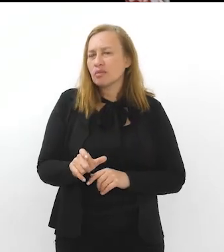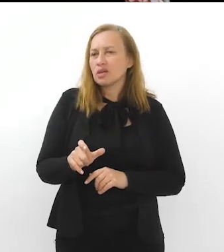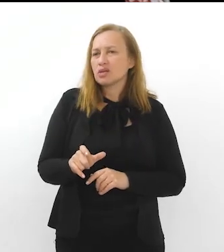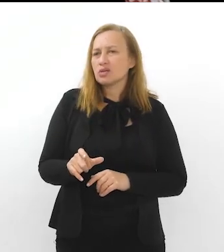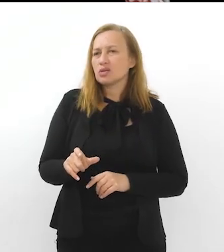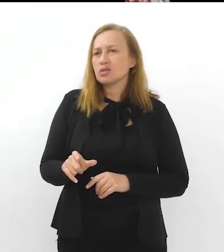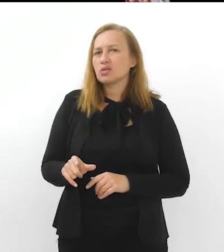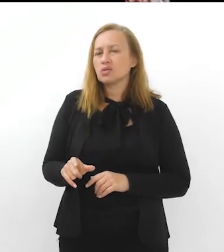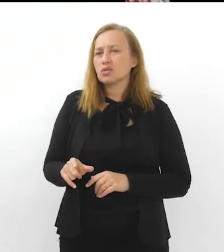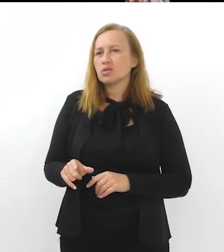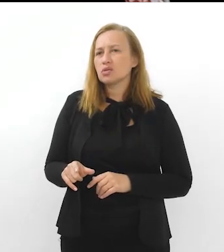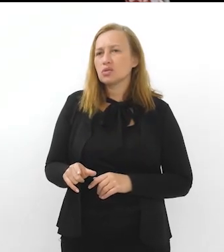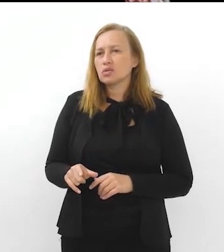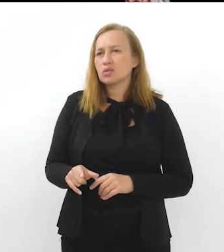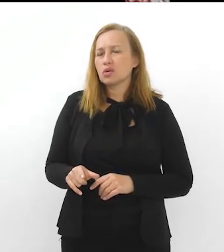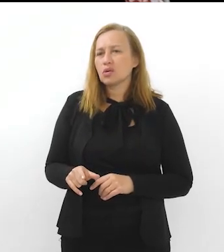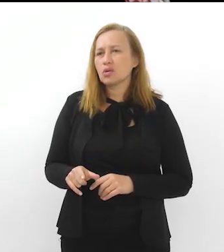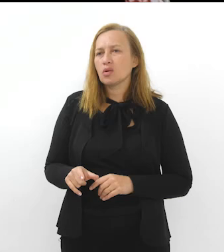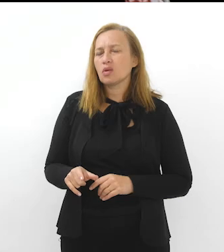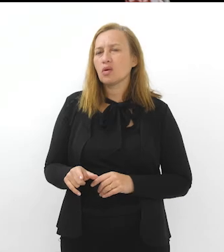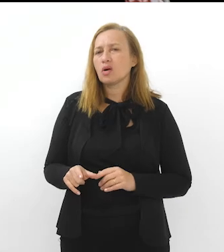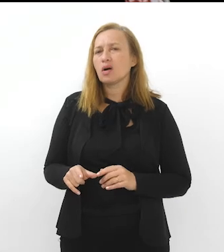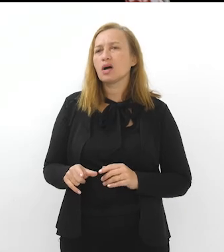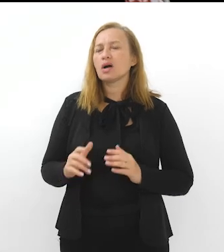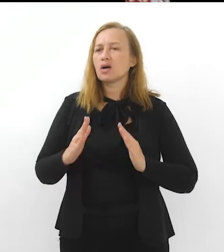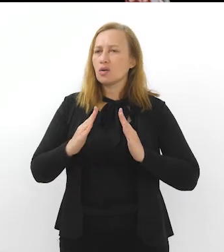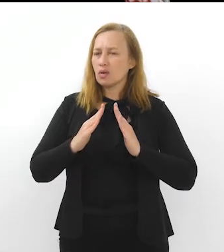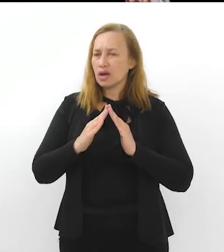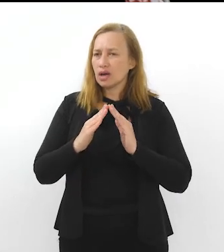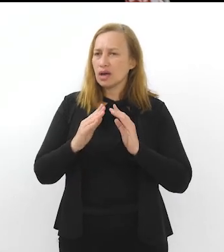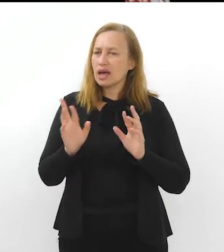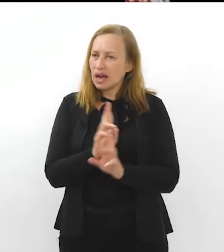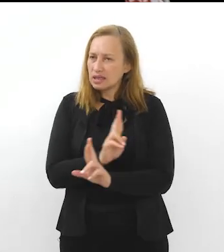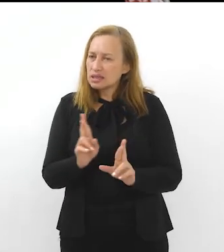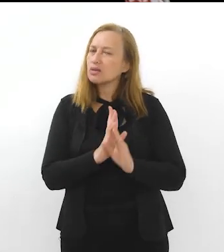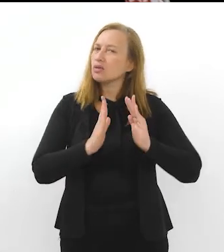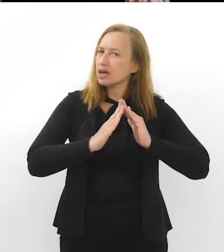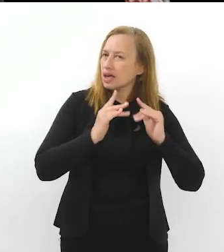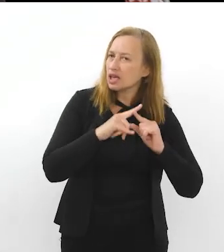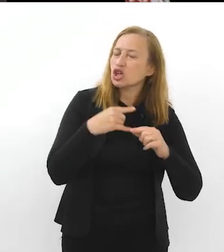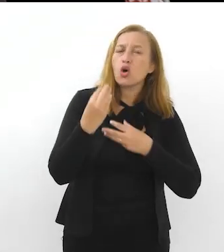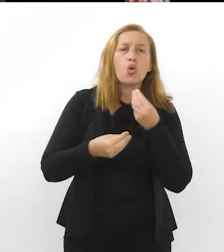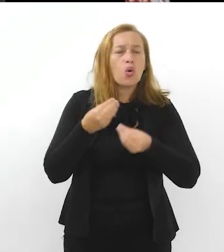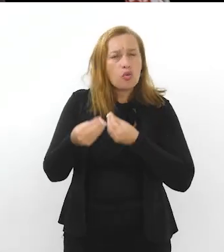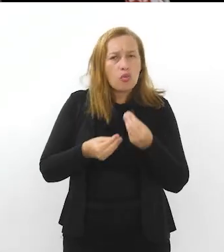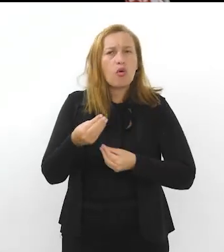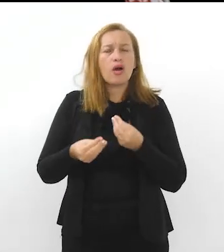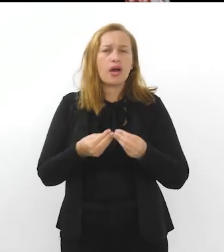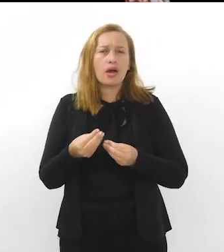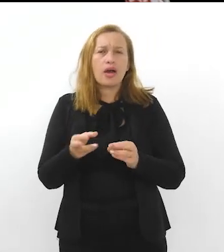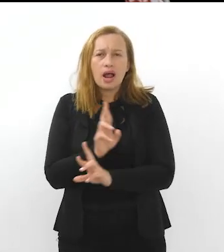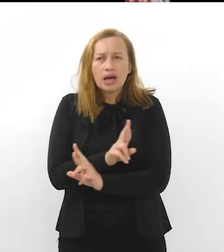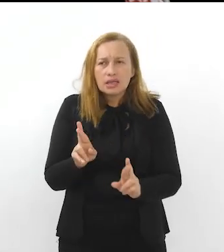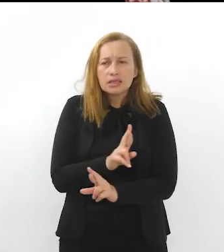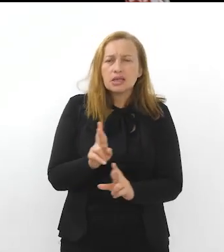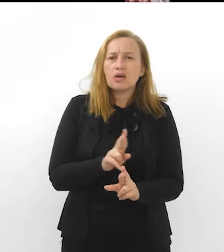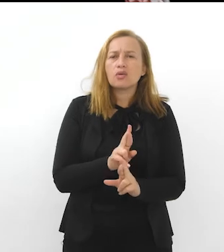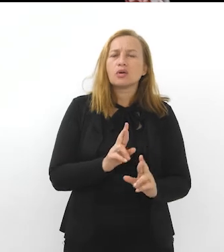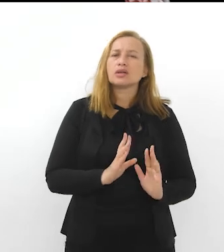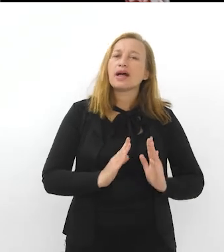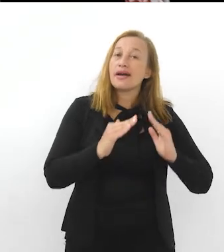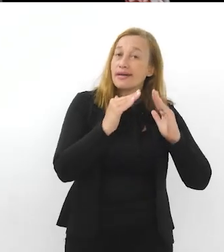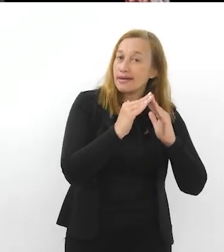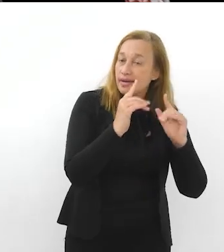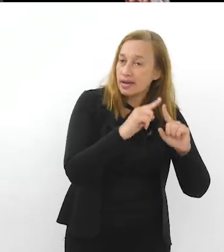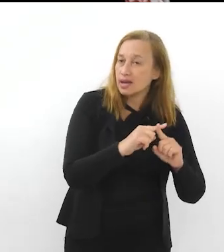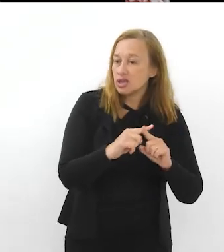bastante religiosa, né? E como é que é a sua relação, né, do seu trabalho com a igreja? Enfim, como é que vocês